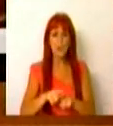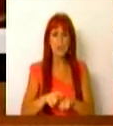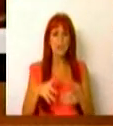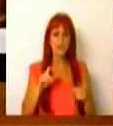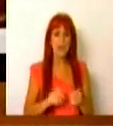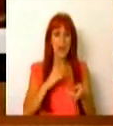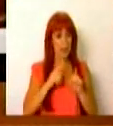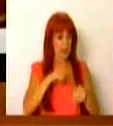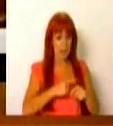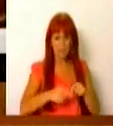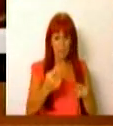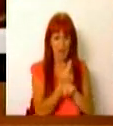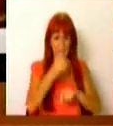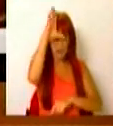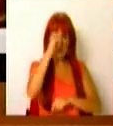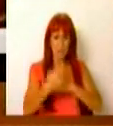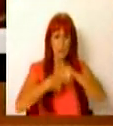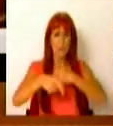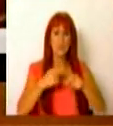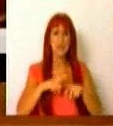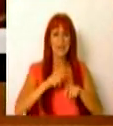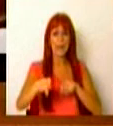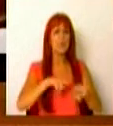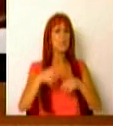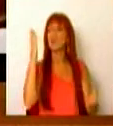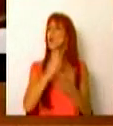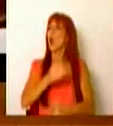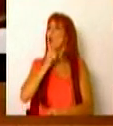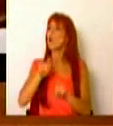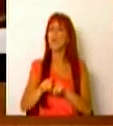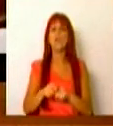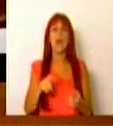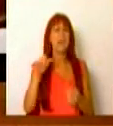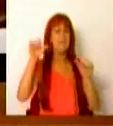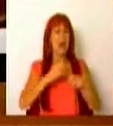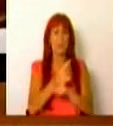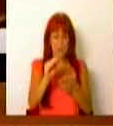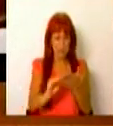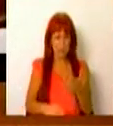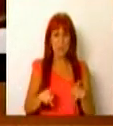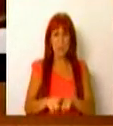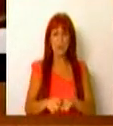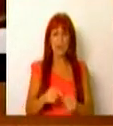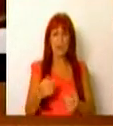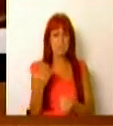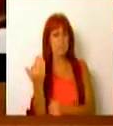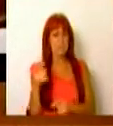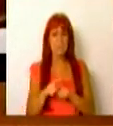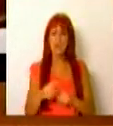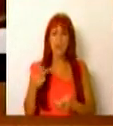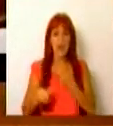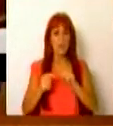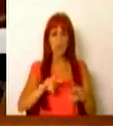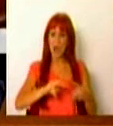atravessam legislaturas e ciclos políticos, que não podem estar sujeitos a decisões mal fundamentadas, insuficientemente avaliadas e